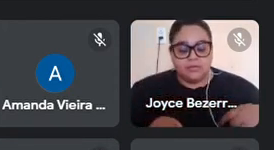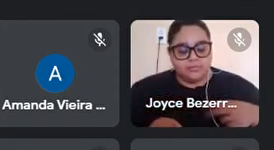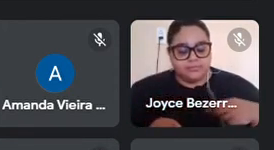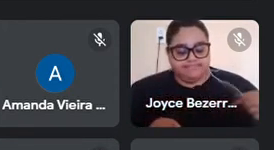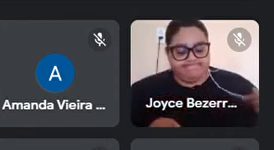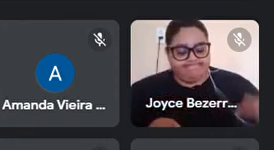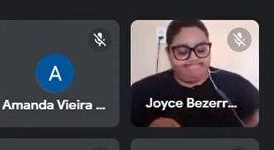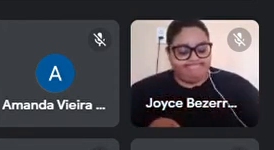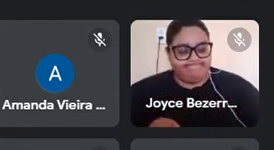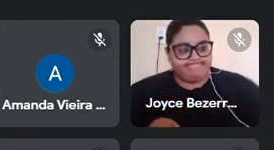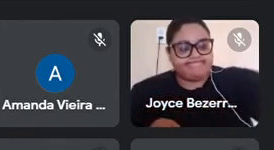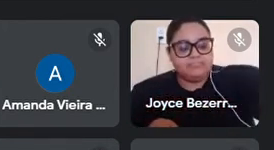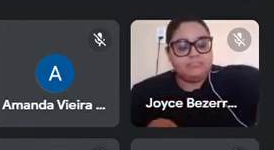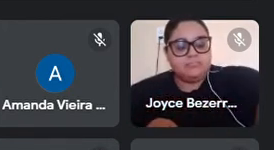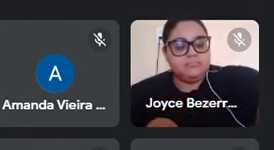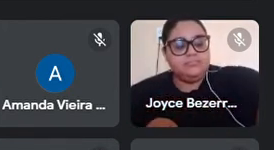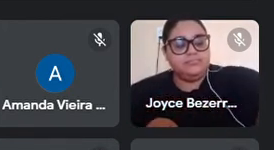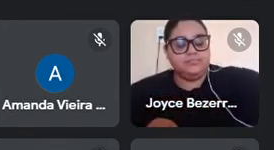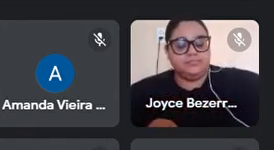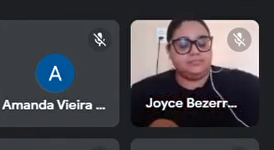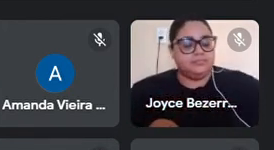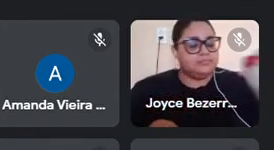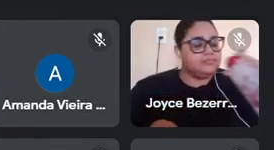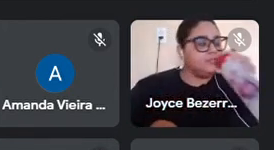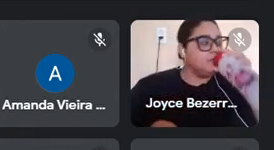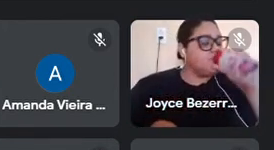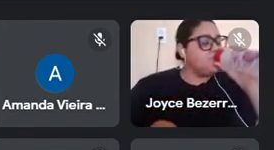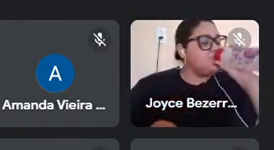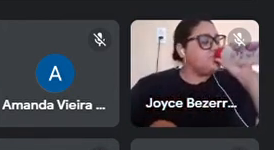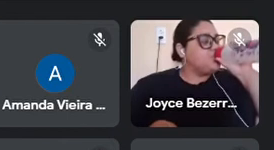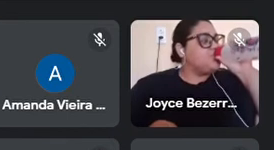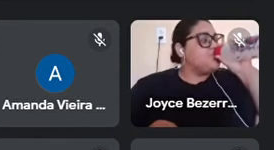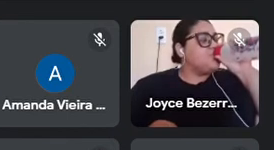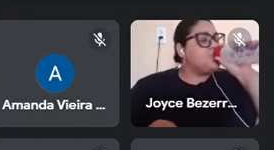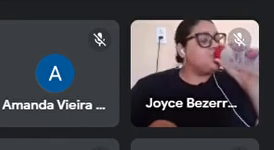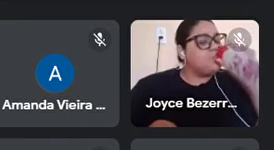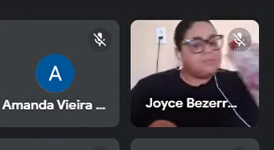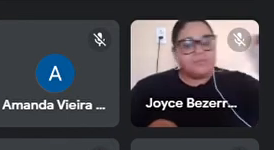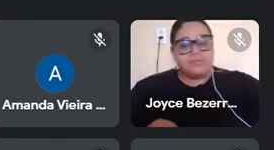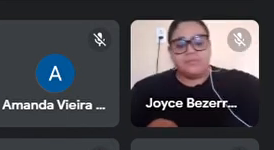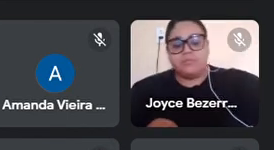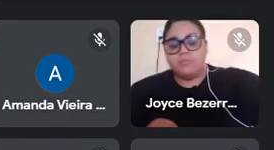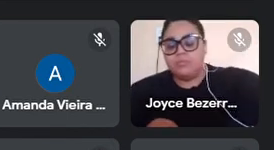mesmo. Pronto.